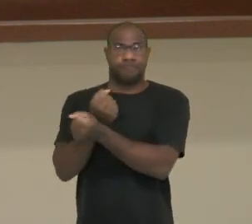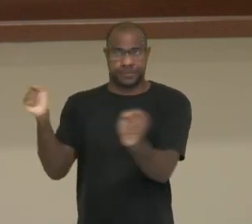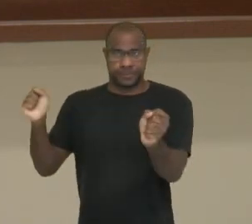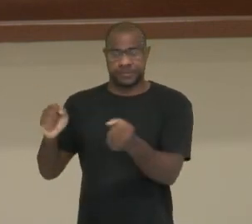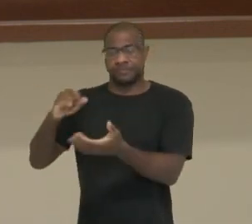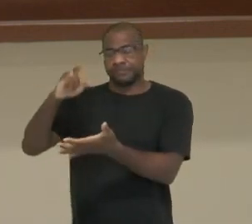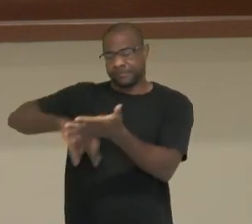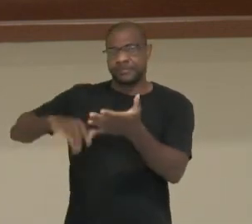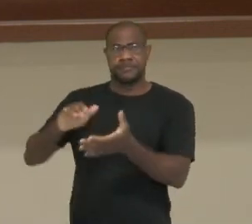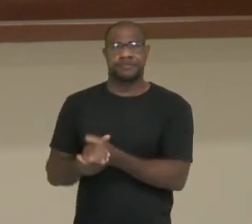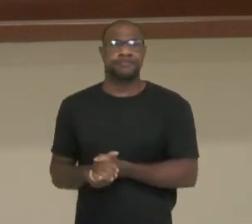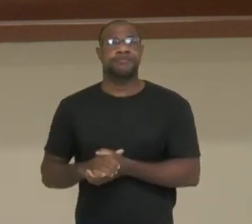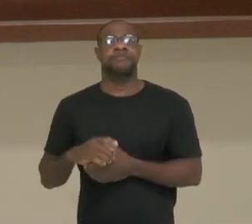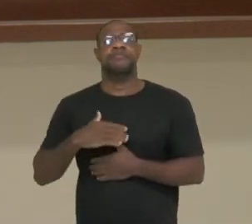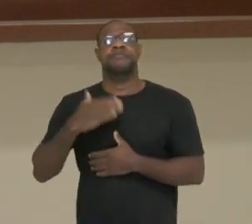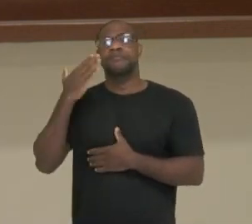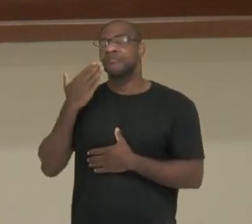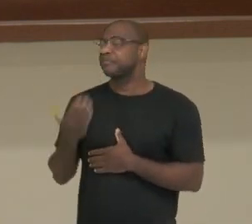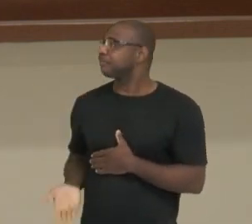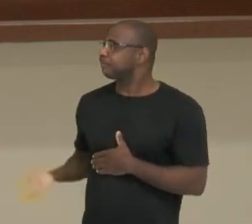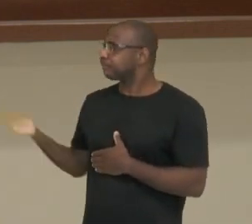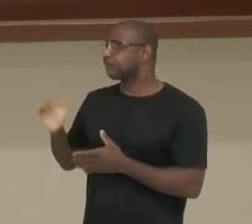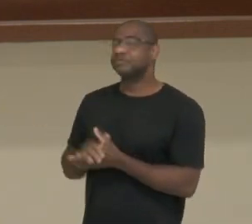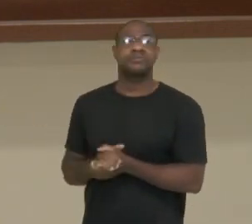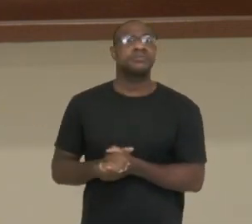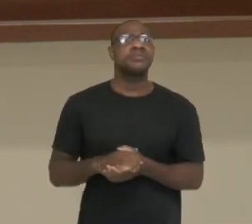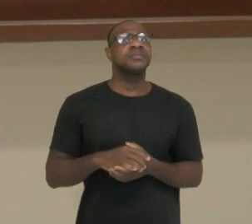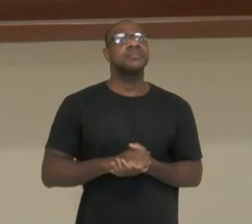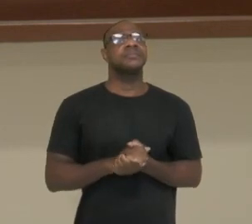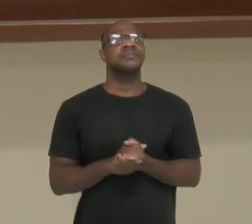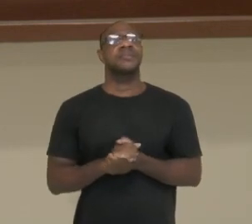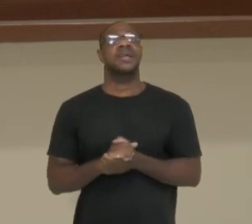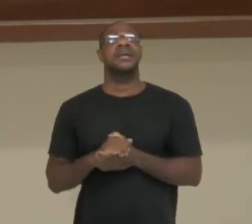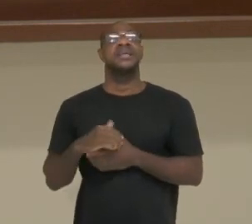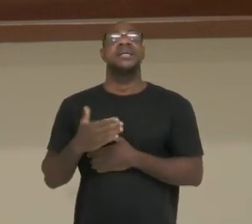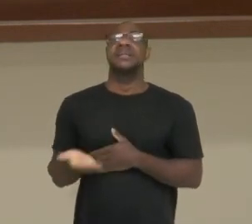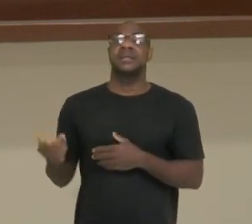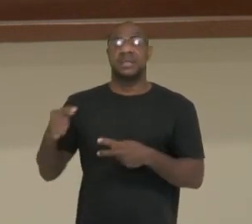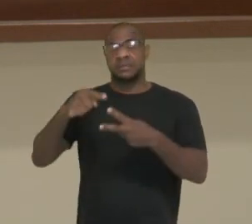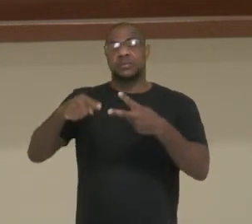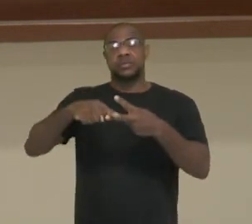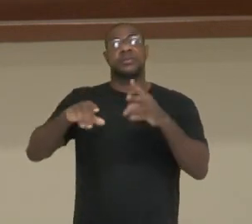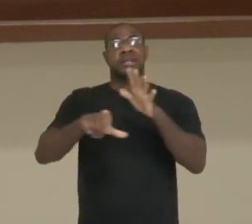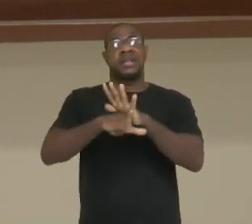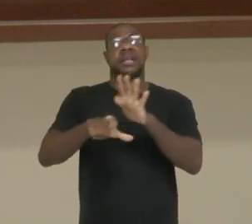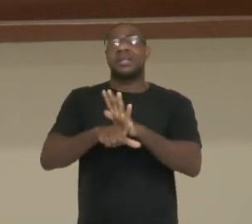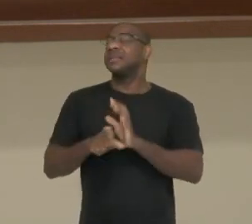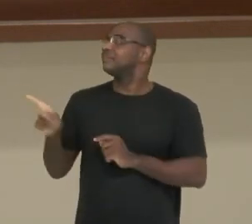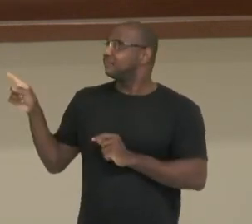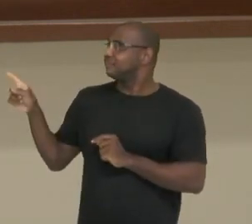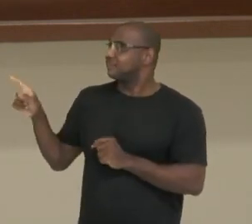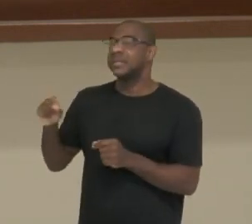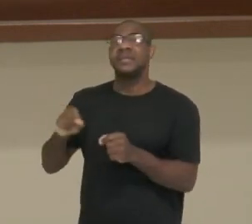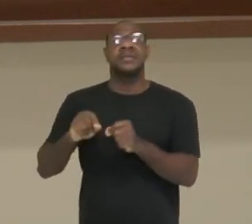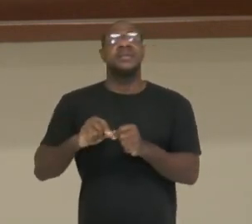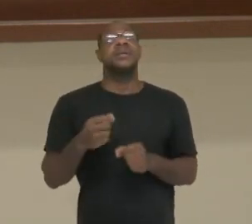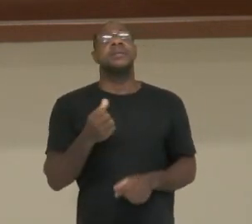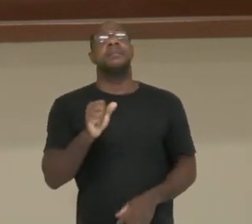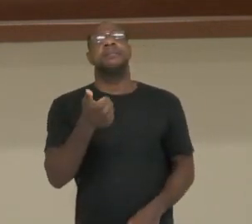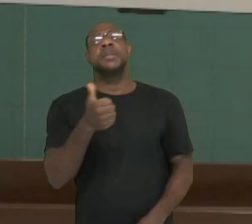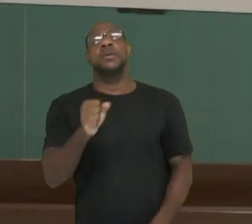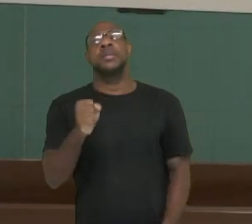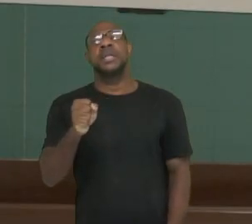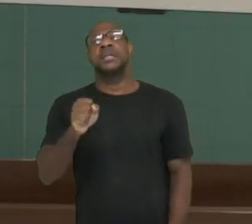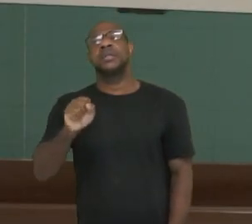de 1871 e uma outra lei foi a Lei dos Sexagenários, que foi feita em